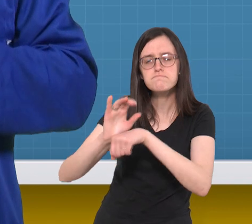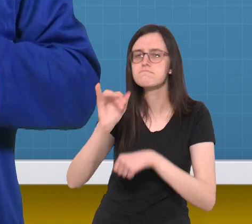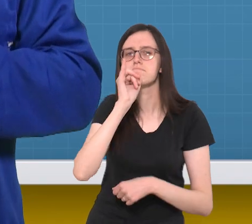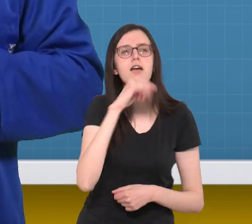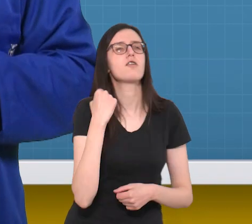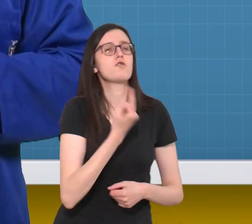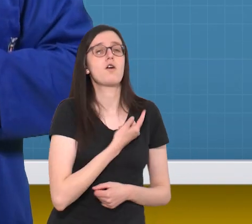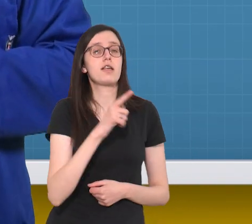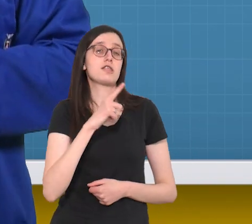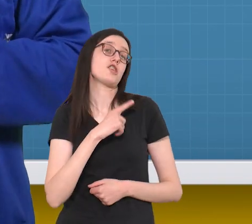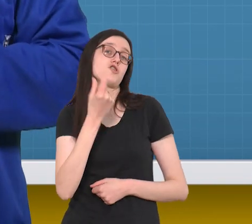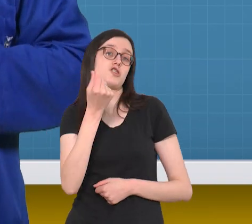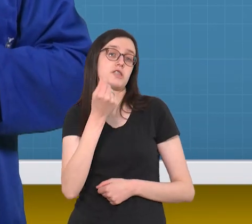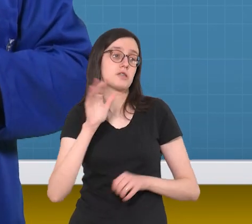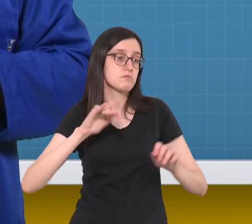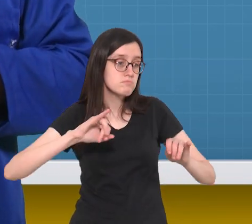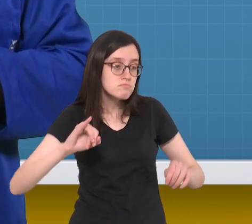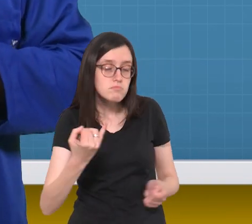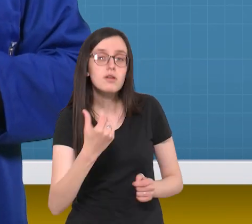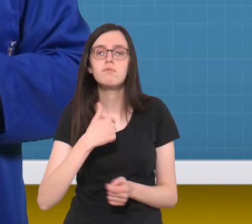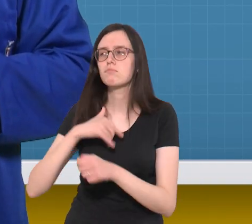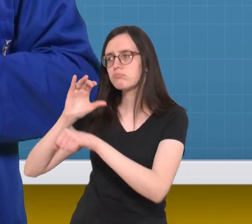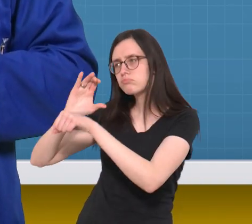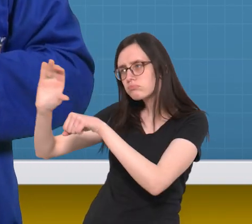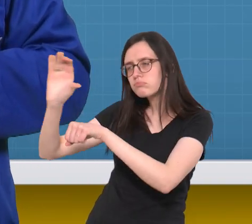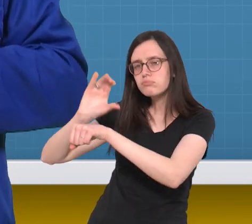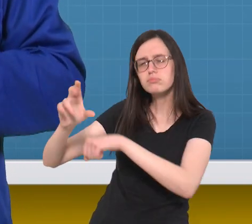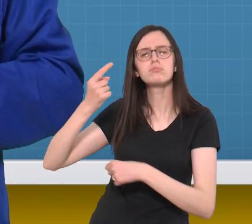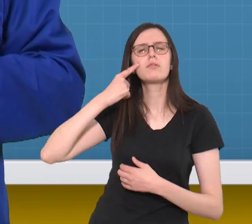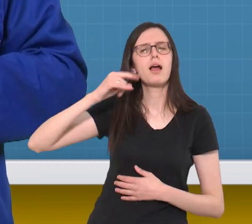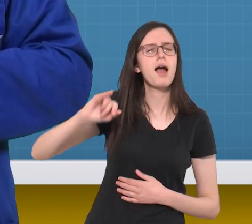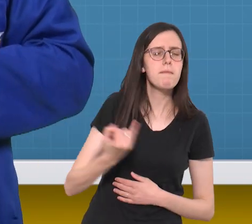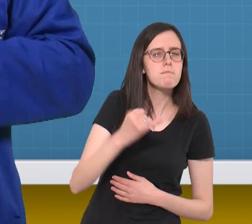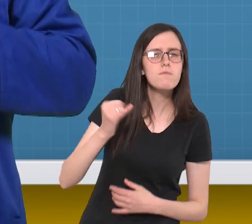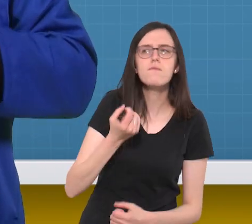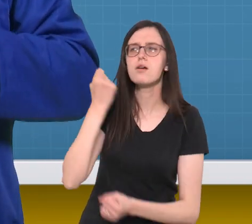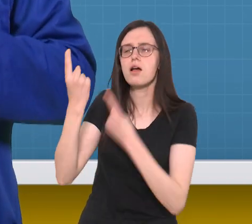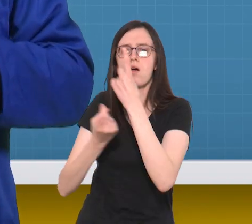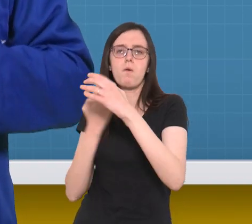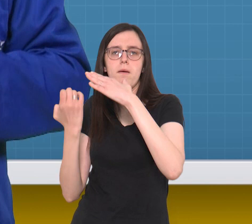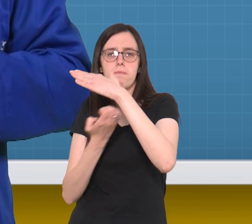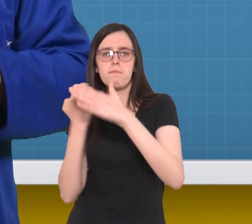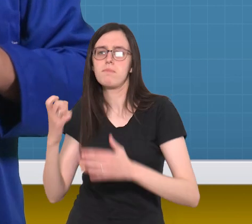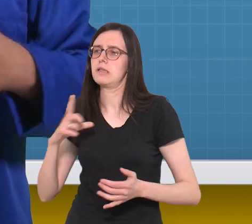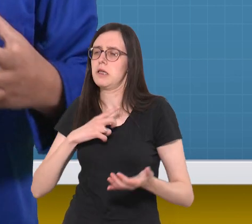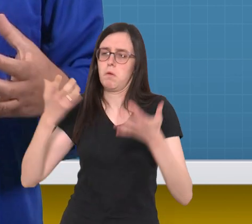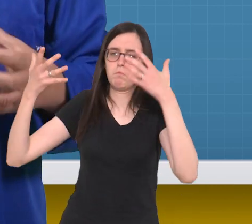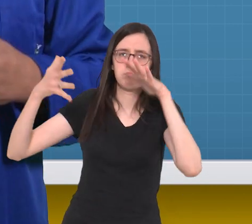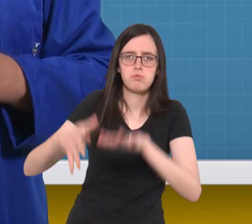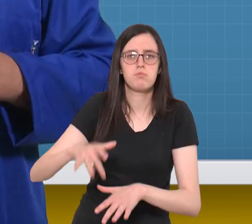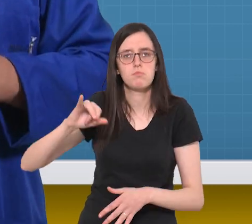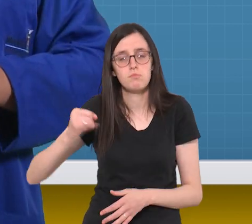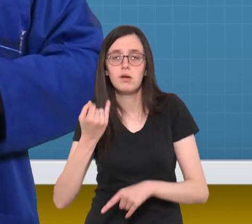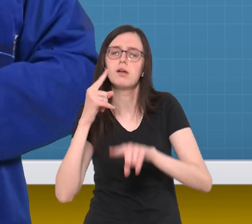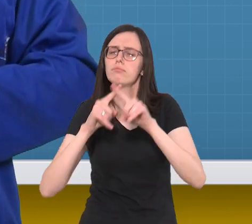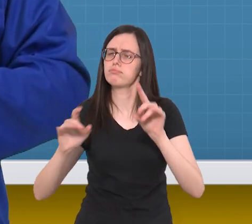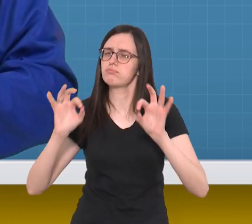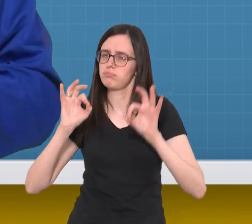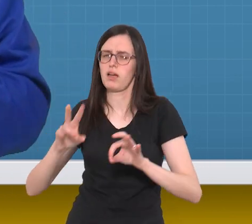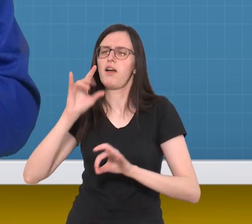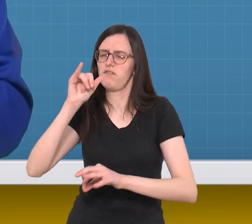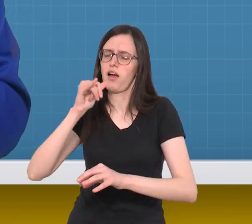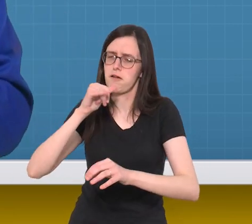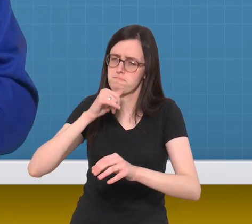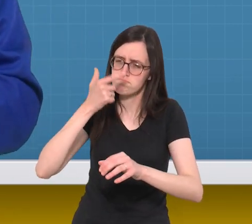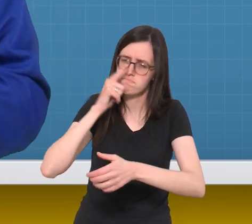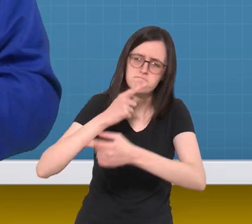supor que a gente está num momento de investimento. Aproveitar que algumas empresas estão em queda, mas que com certeza